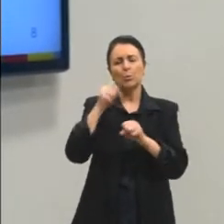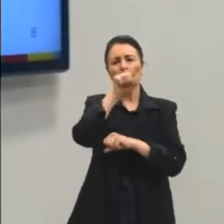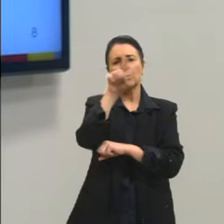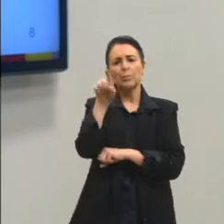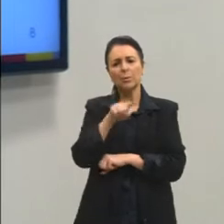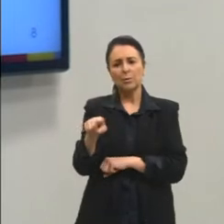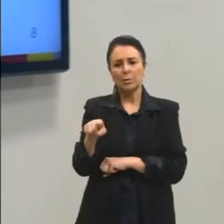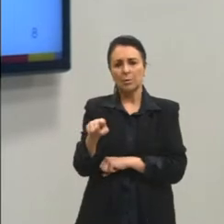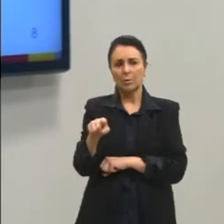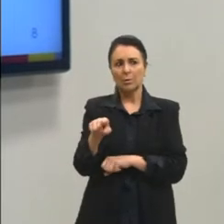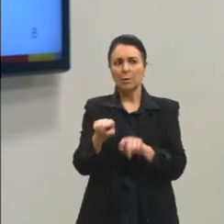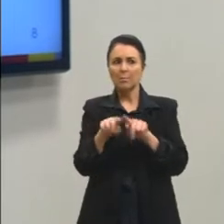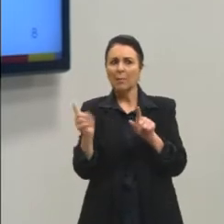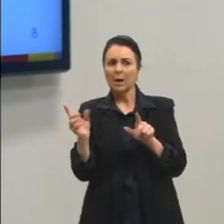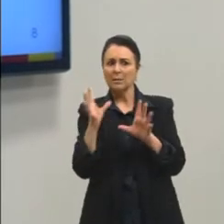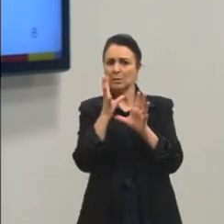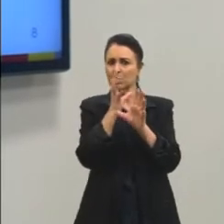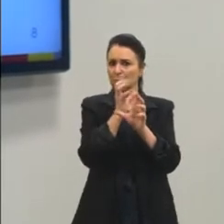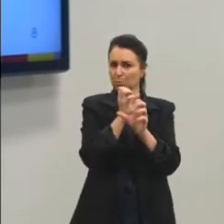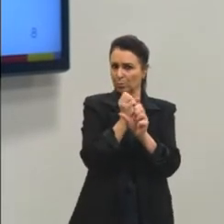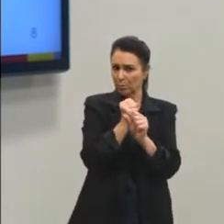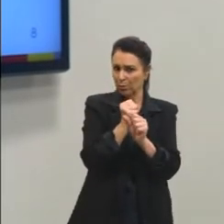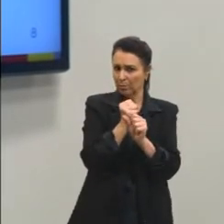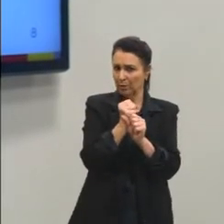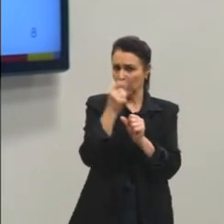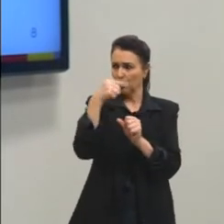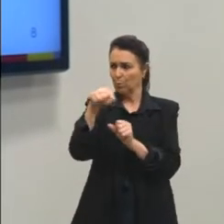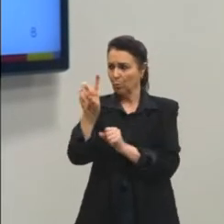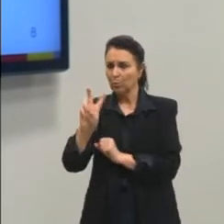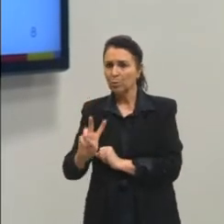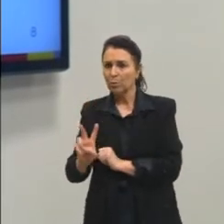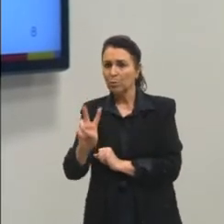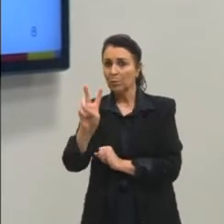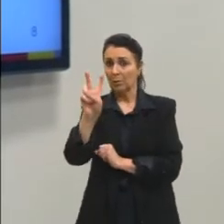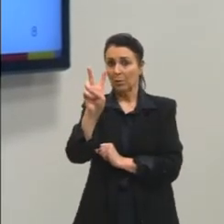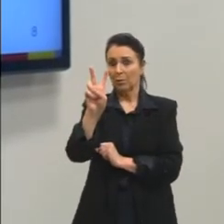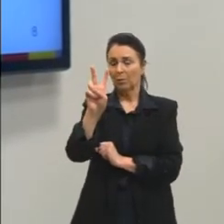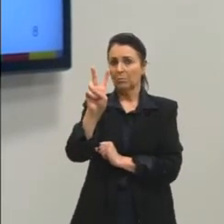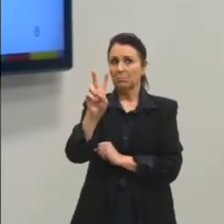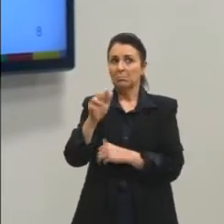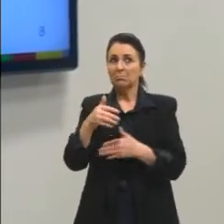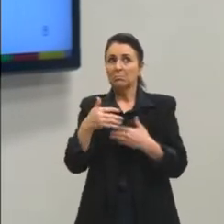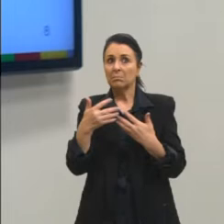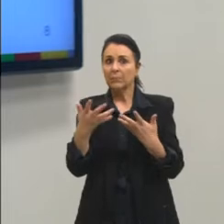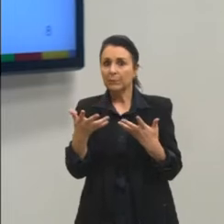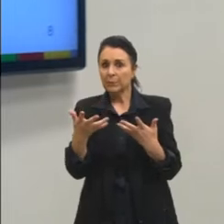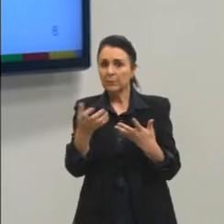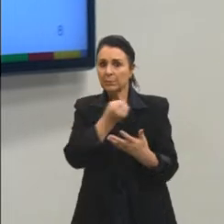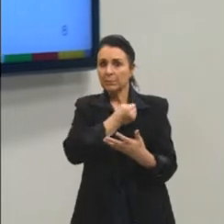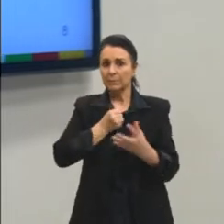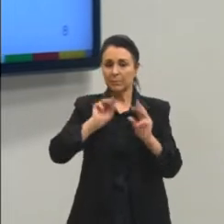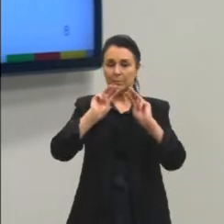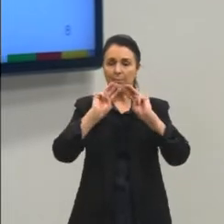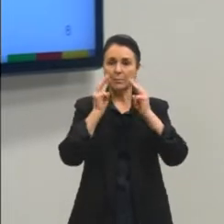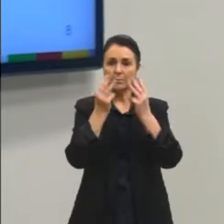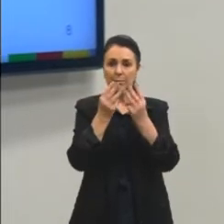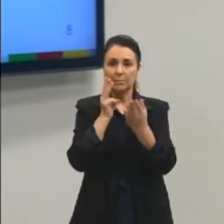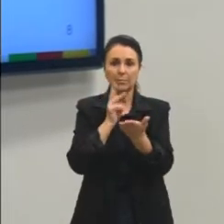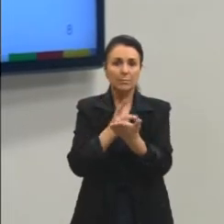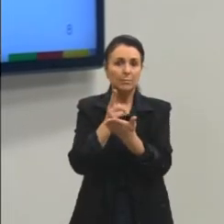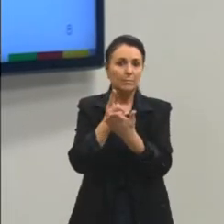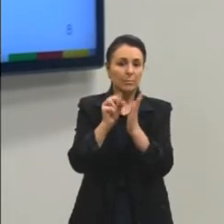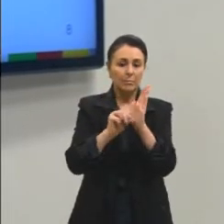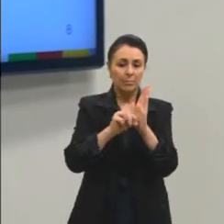de massa é um somatório do meu número atômico com outro valor então é claro que o meu número de massa vai ser